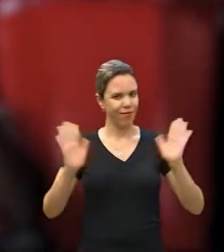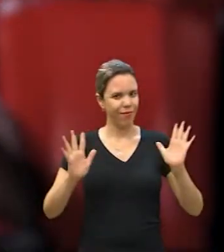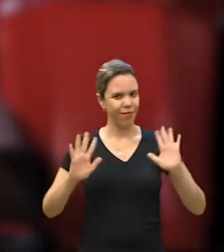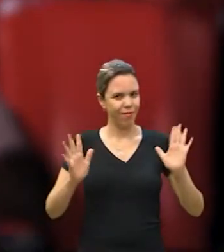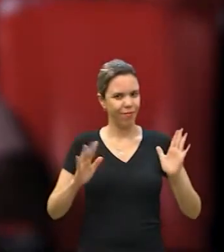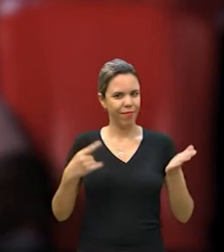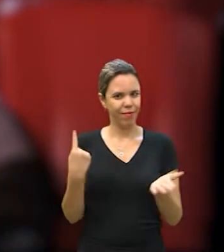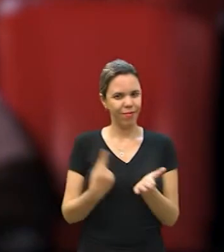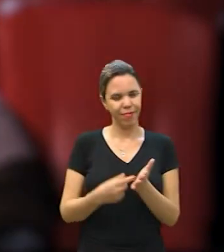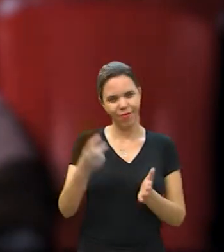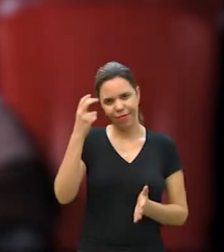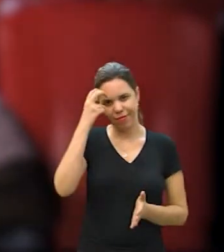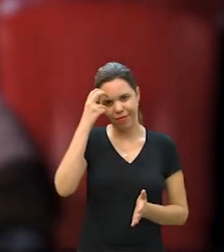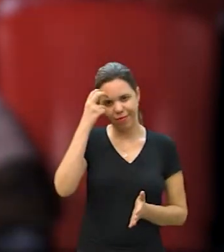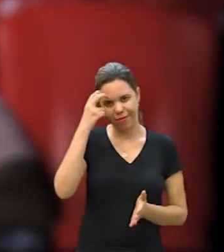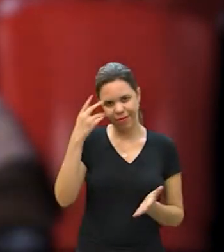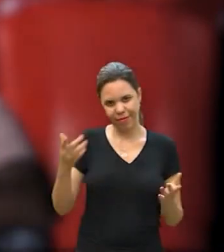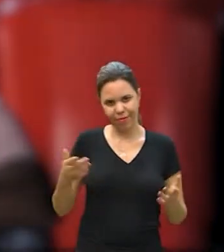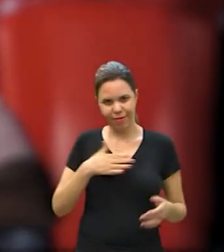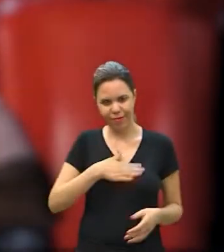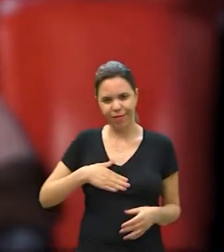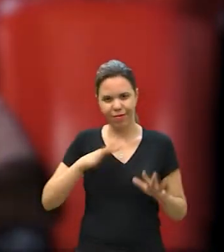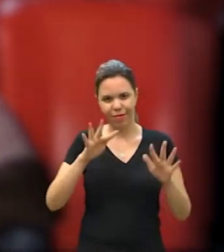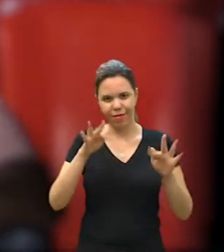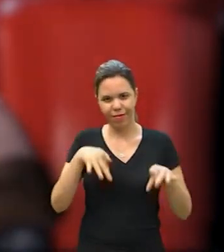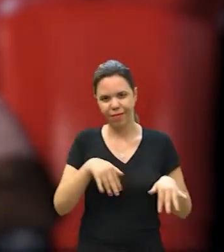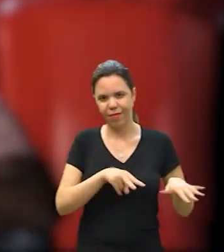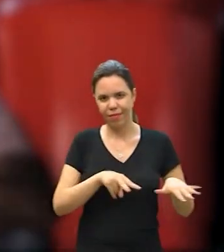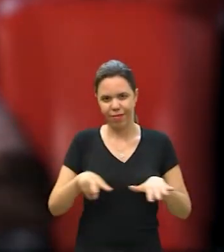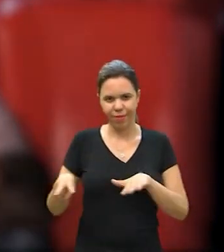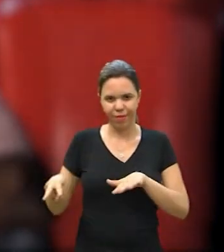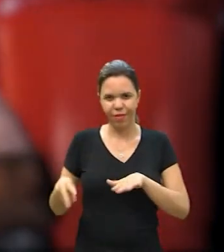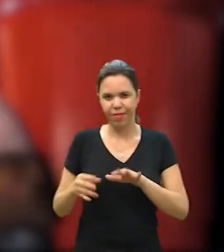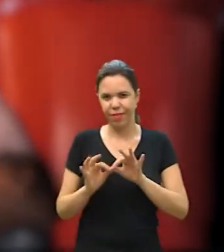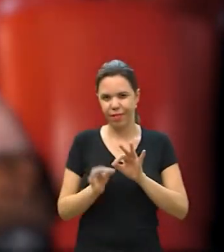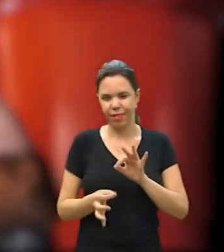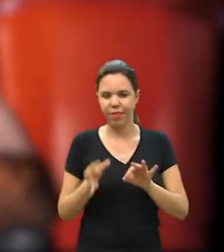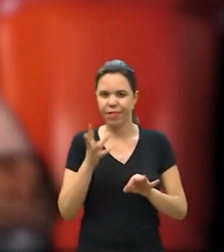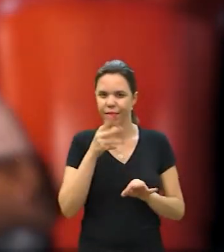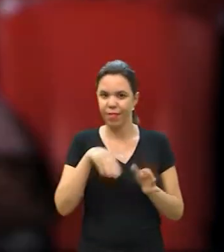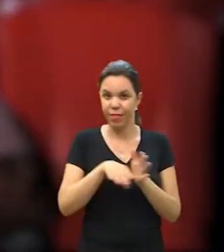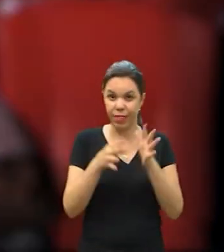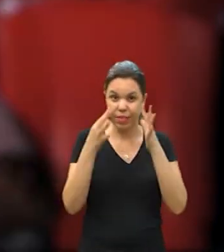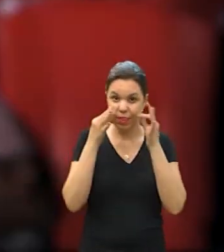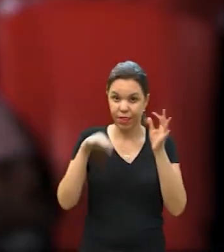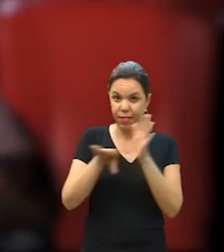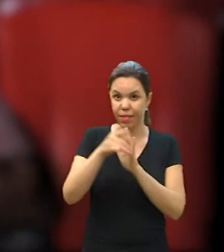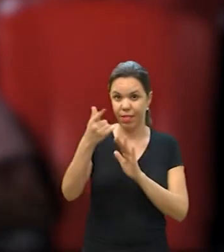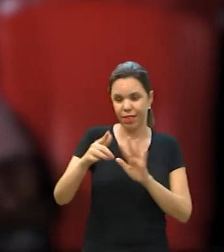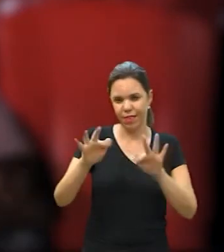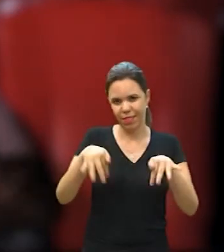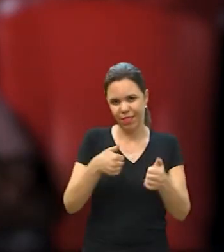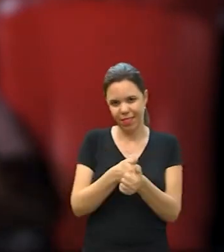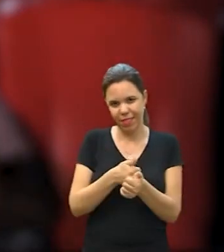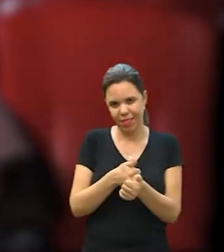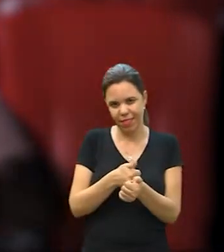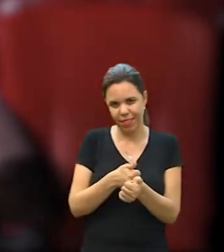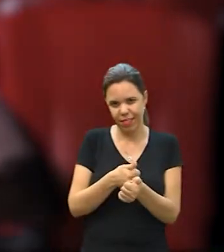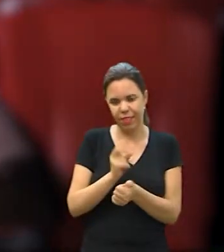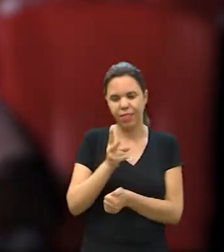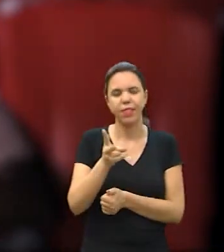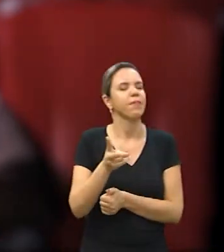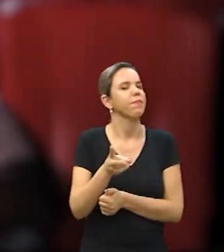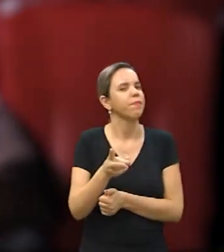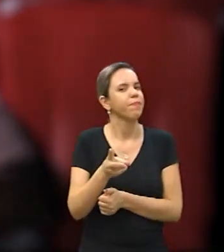Olá, Agenda Cultural no ar. E aí, curtiram um feriadão prolongado? Então presta atenção que chegou mais um final de semana e,